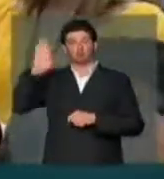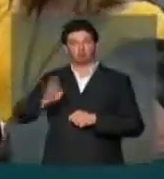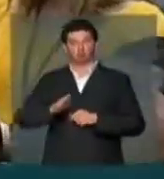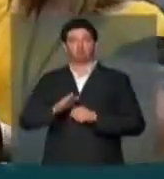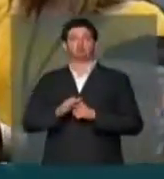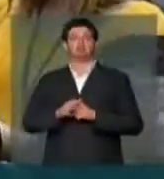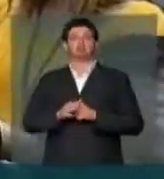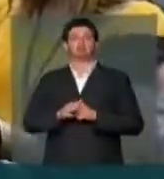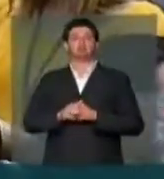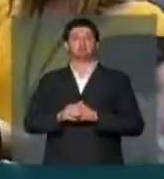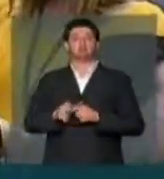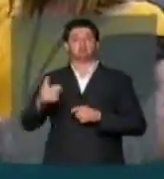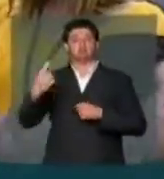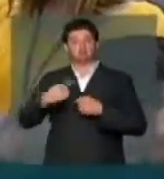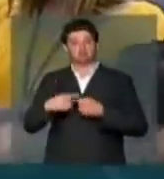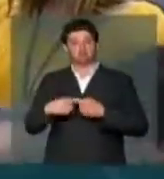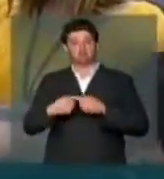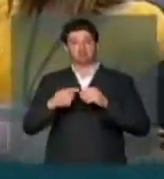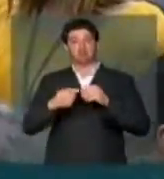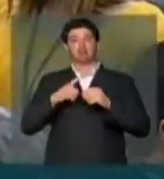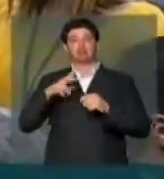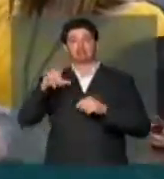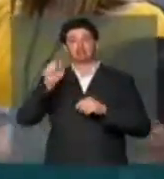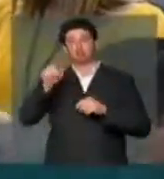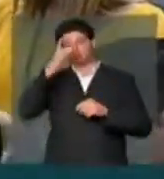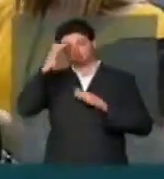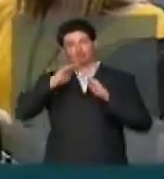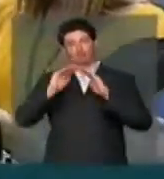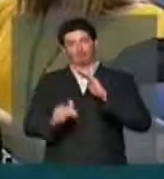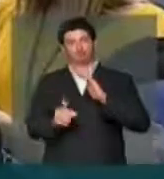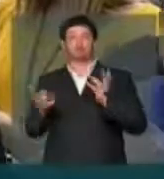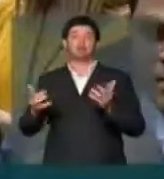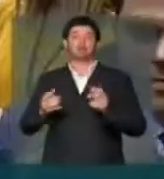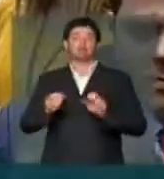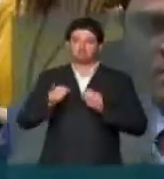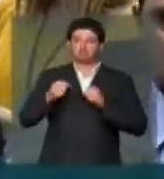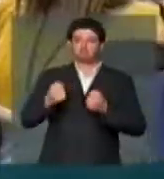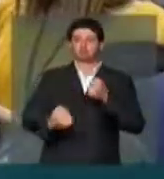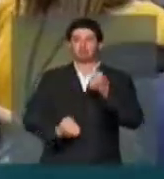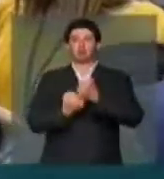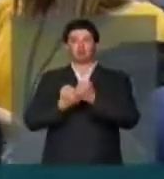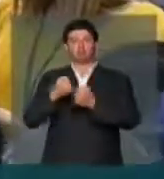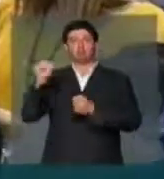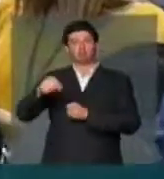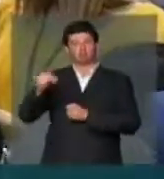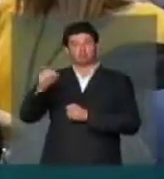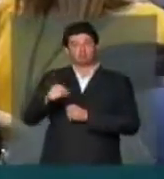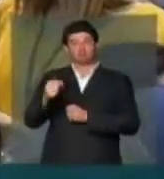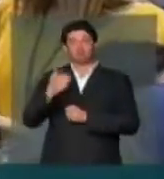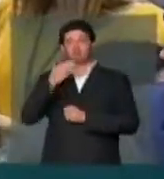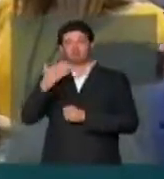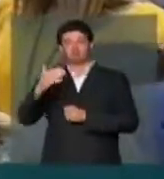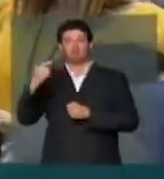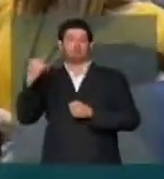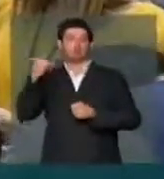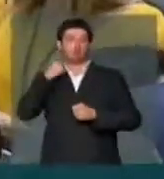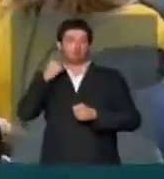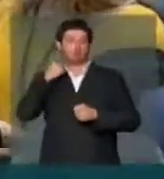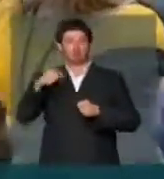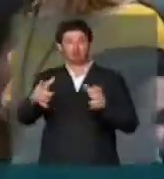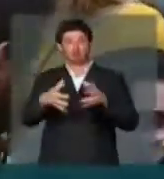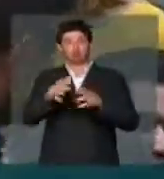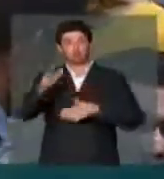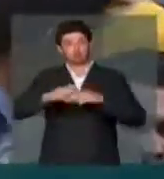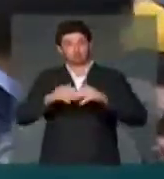Brasil em cidades abaixo de 50.000 habitantes e empenhar o nosso apoio aos lotéricos essa essa essa